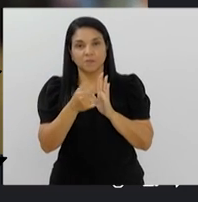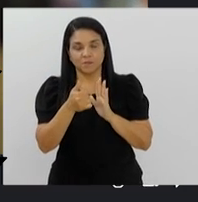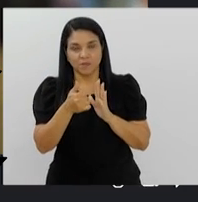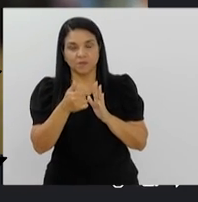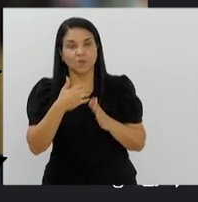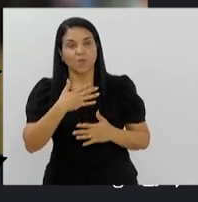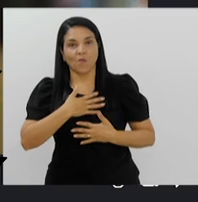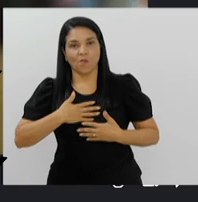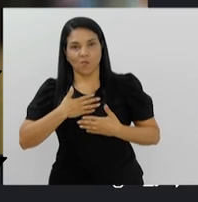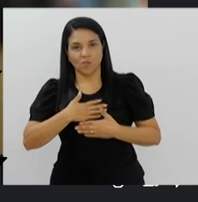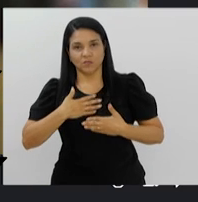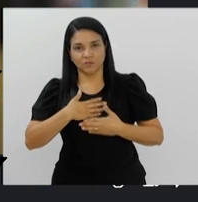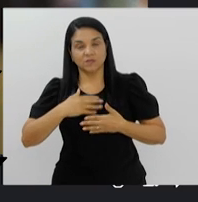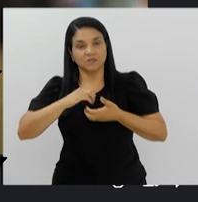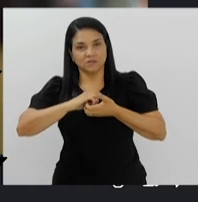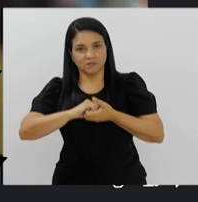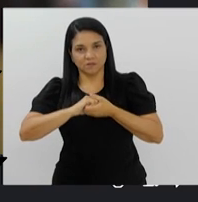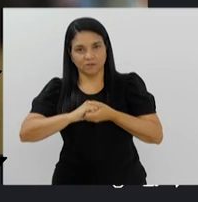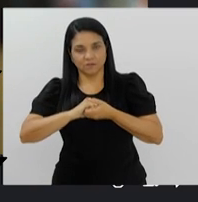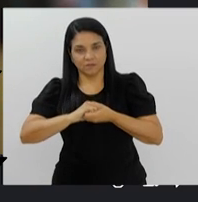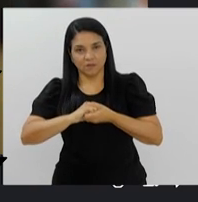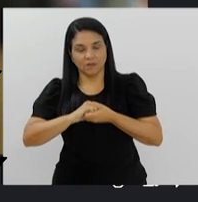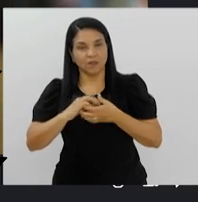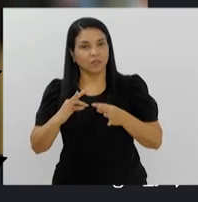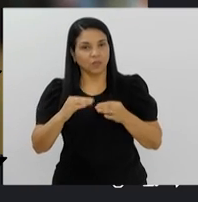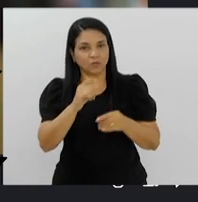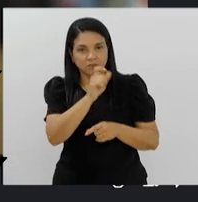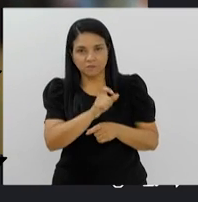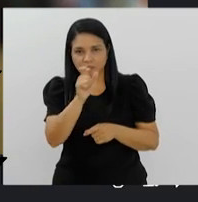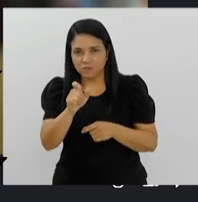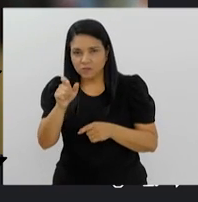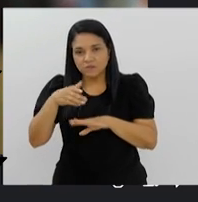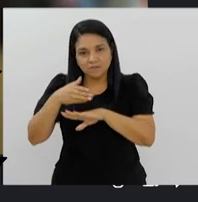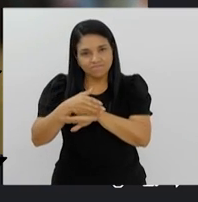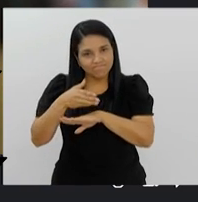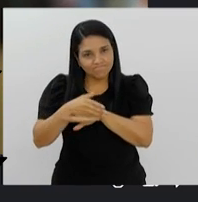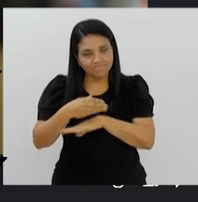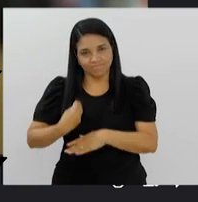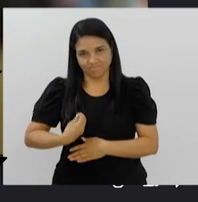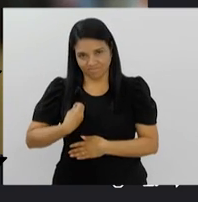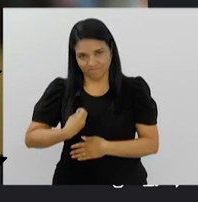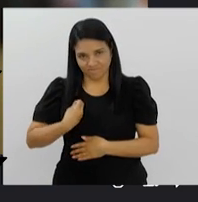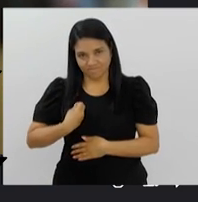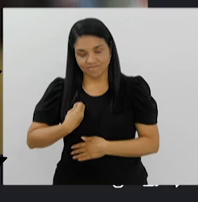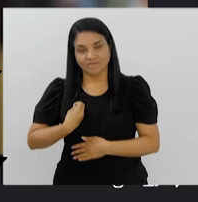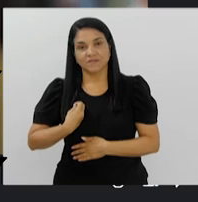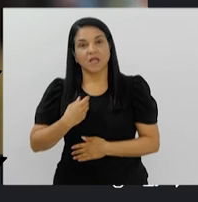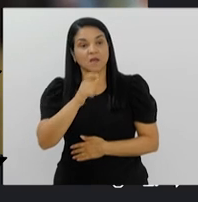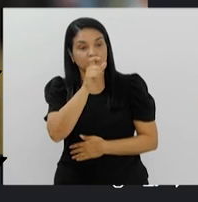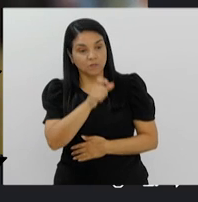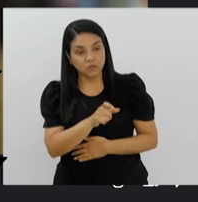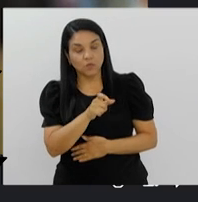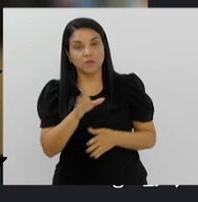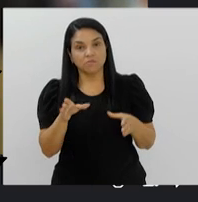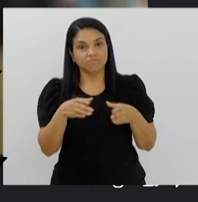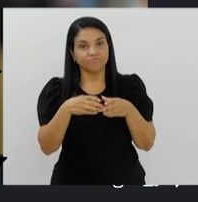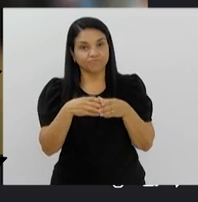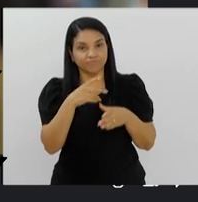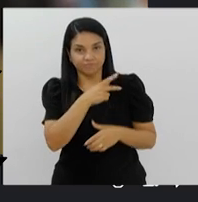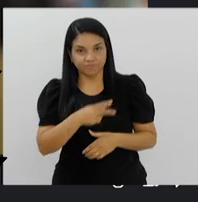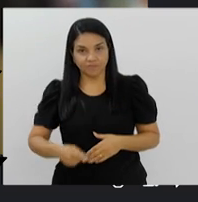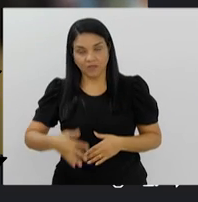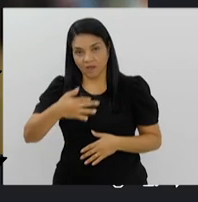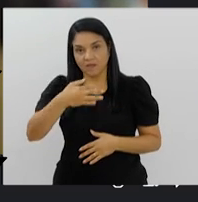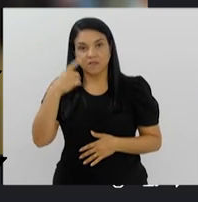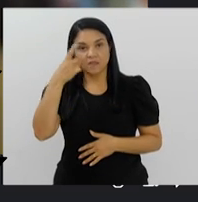gostaria de de saudar todos né todas as pessoas presentes eh na pessoa também do presidente da Comissão Deputado Fred